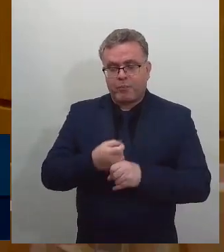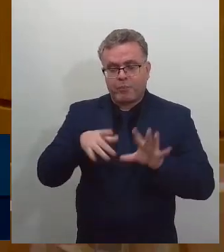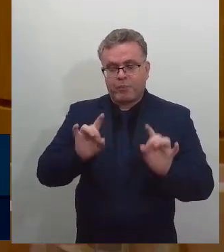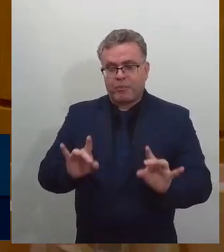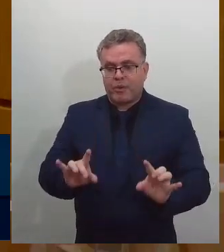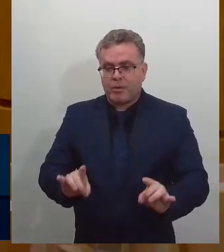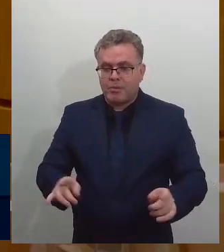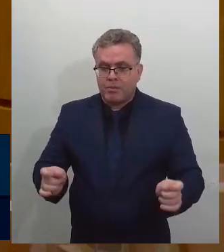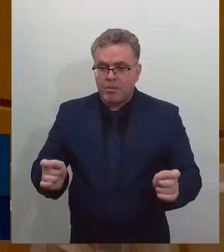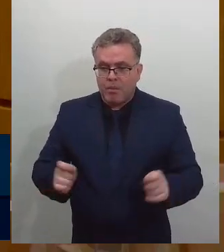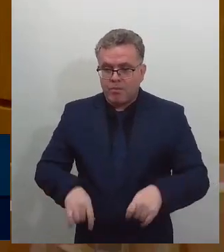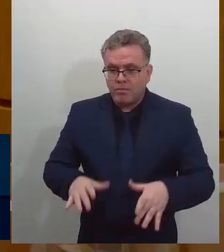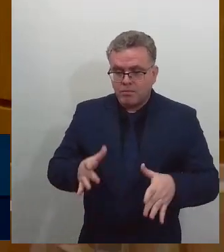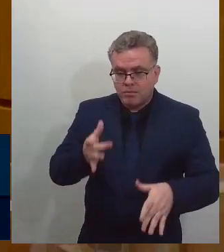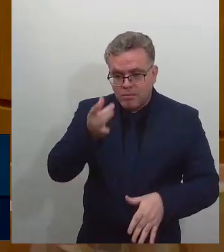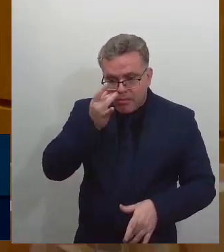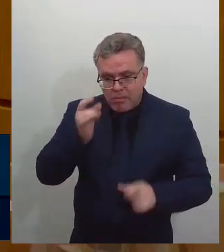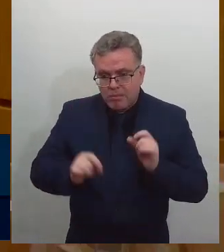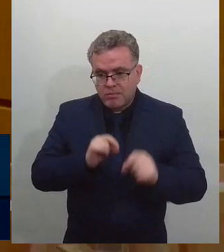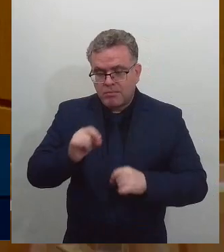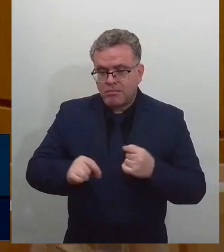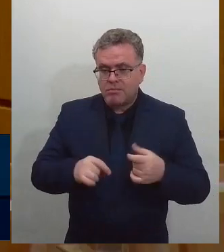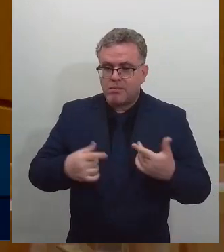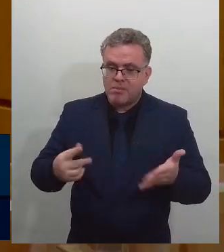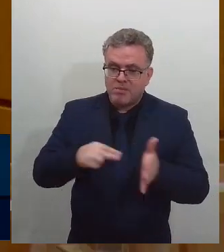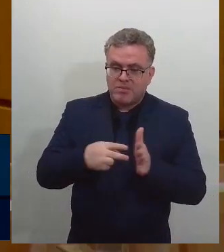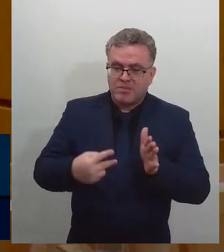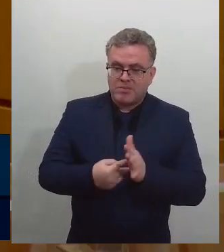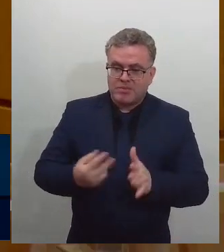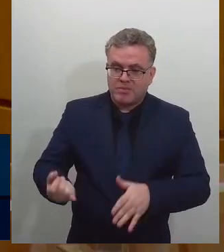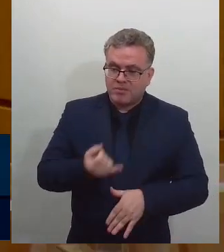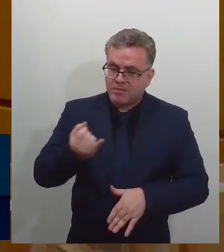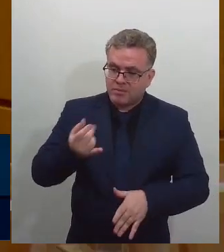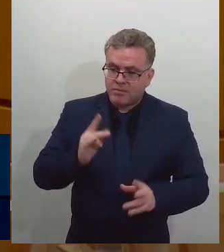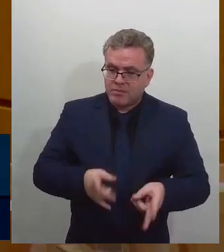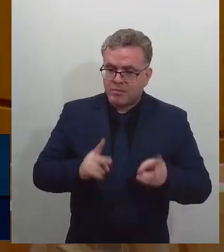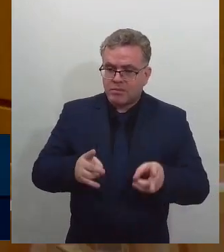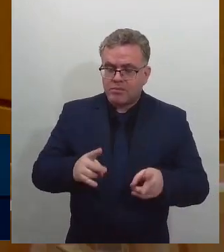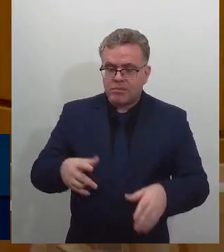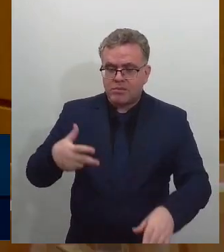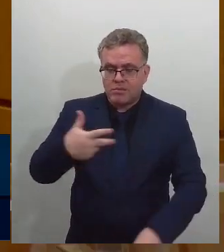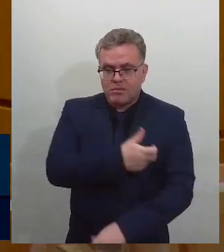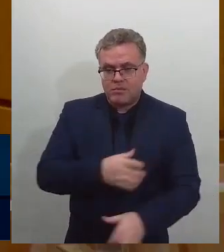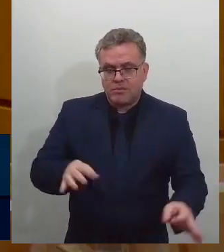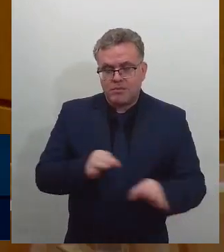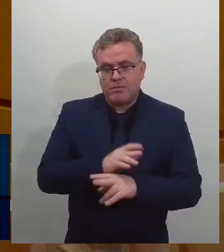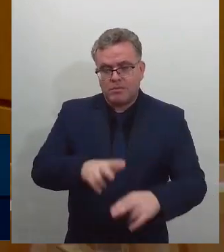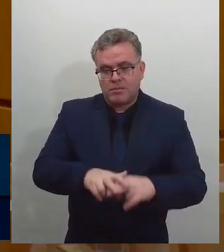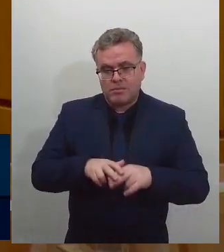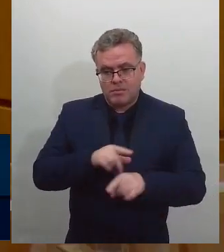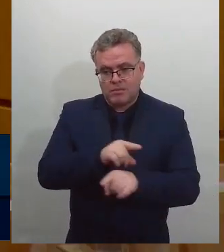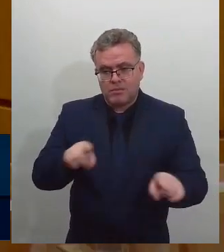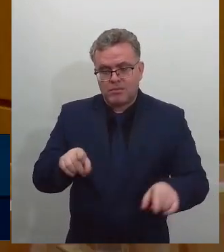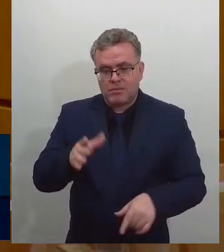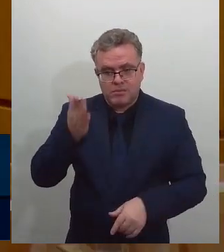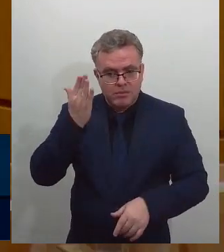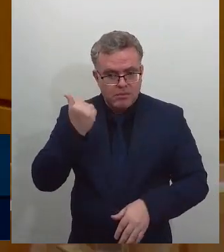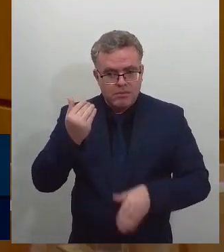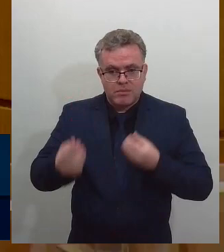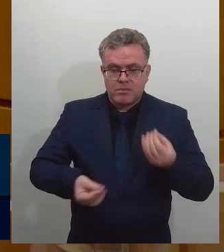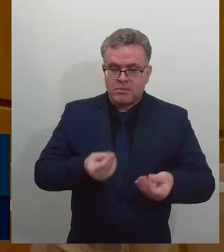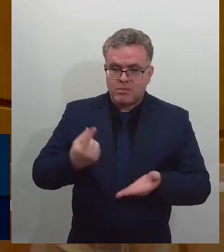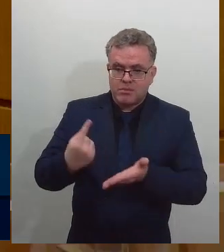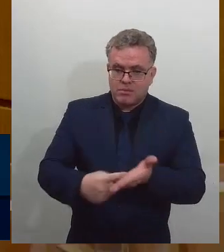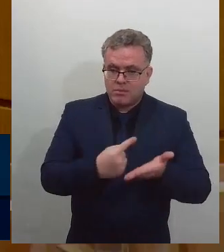queda significativa na cobertura vacinal. Por isso, como vocês sabem, tenho trazido sempre que posso esse tema para o